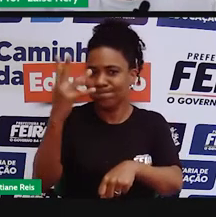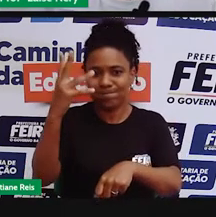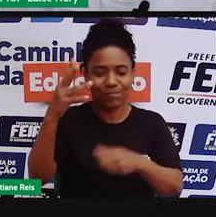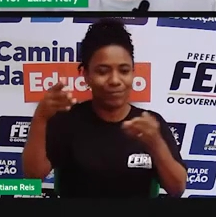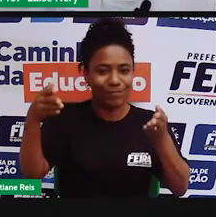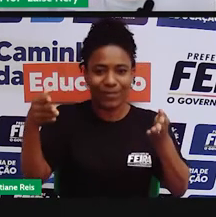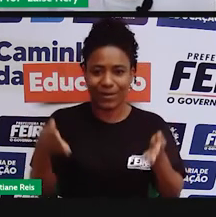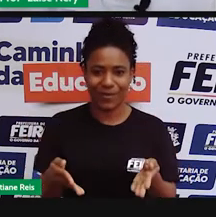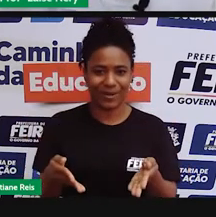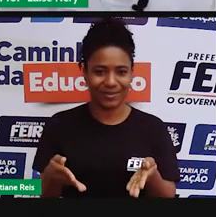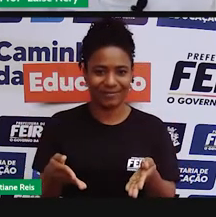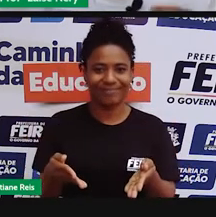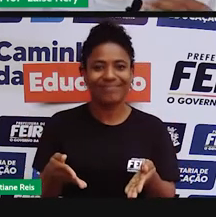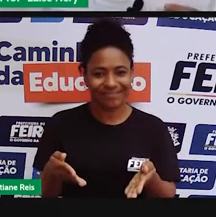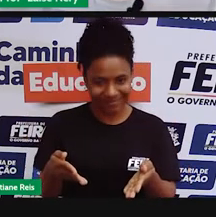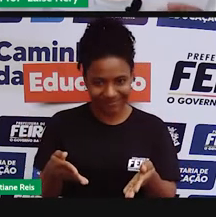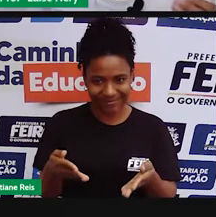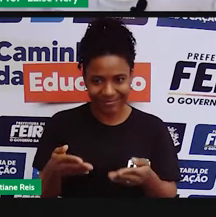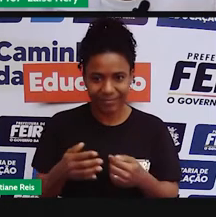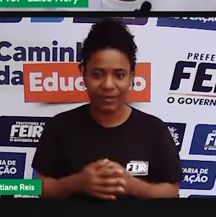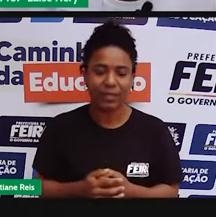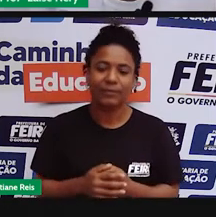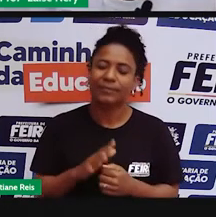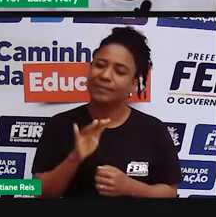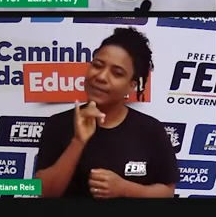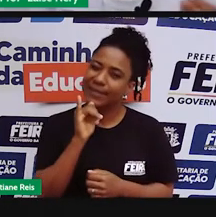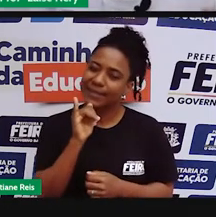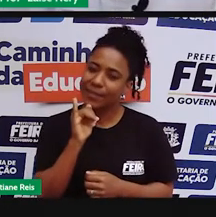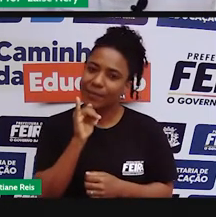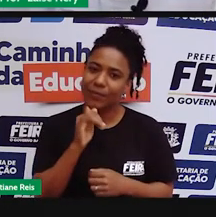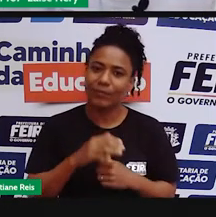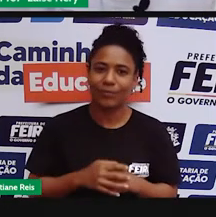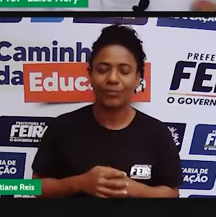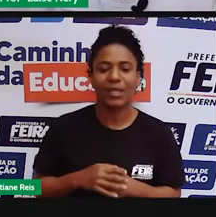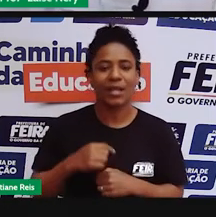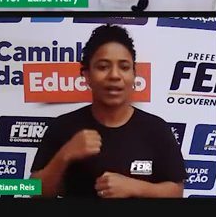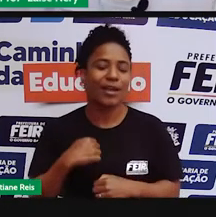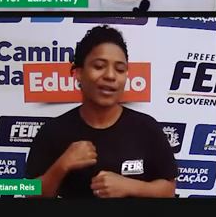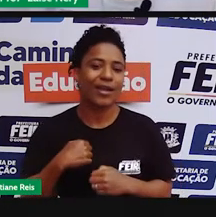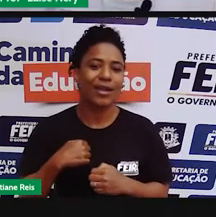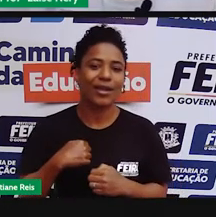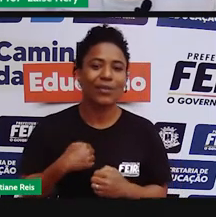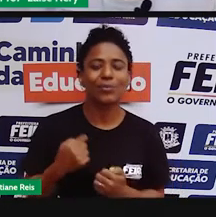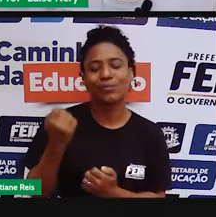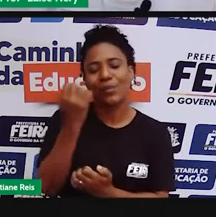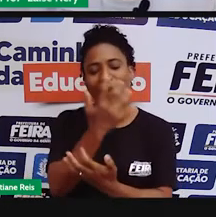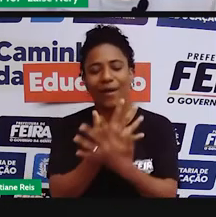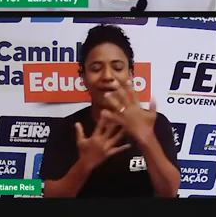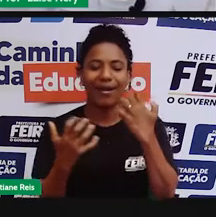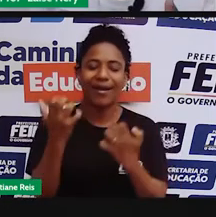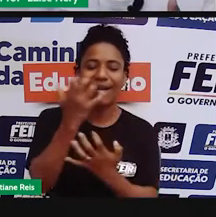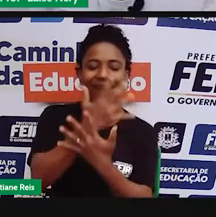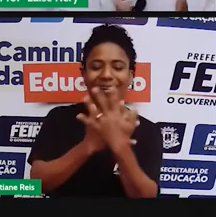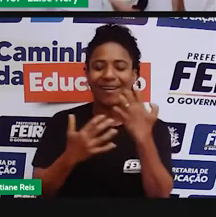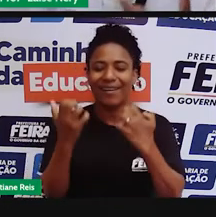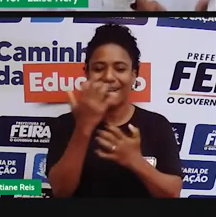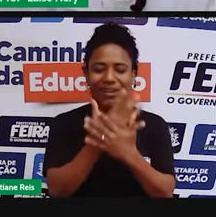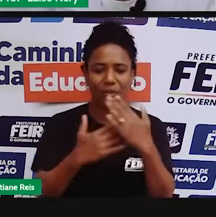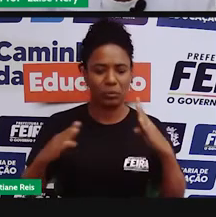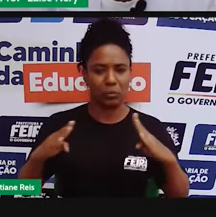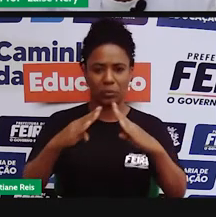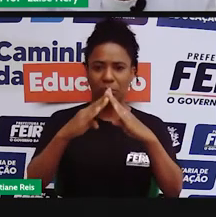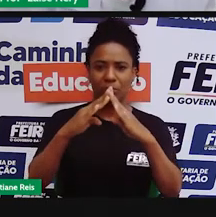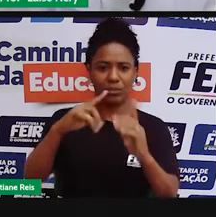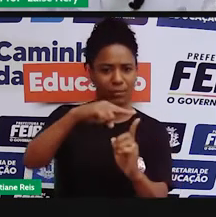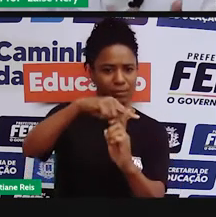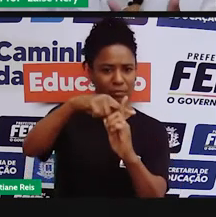fala. Então, se eu digo, por exemplo, eu canto na igreja. Essa palavra, eu